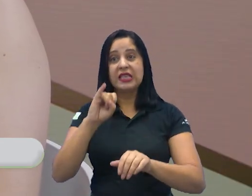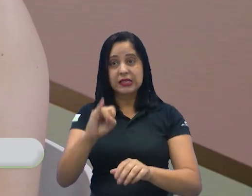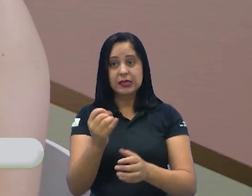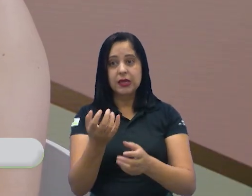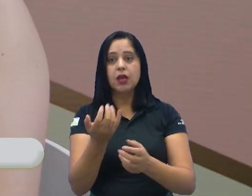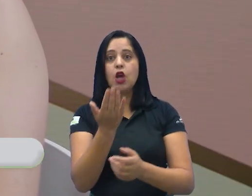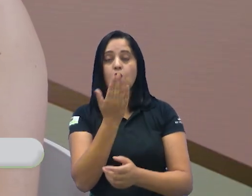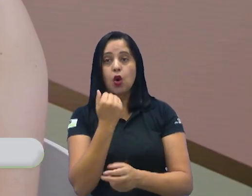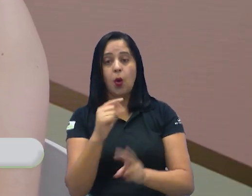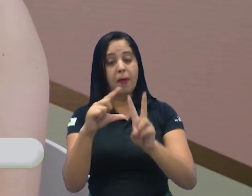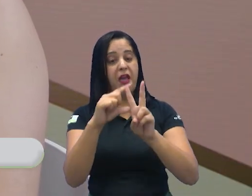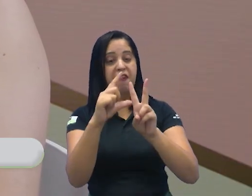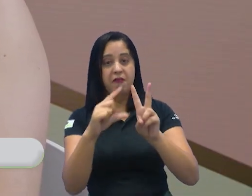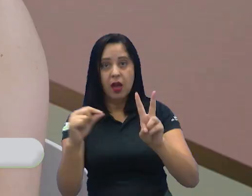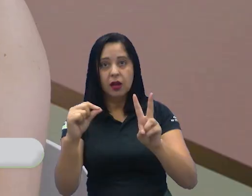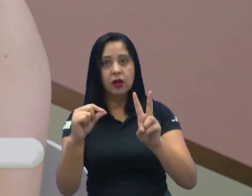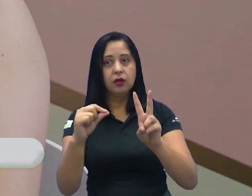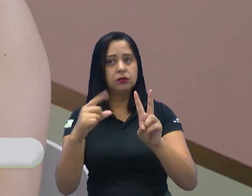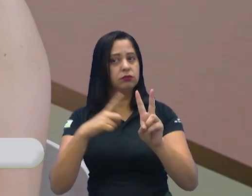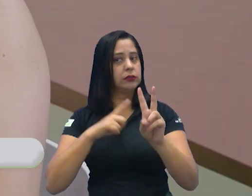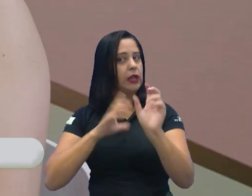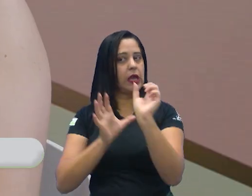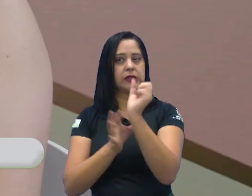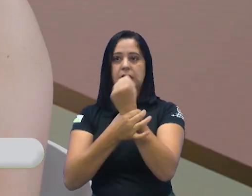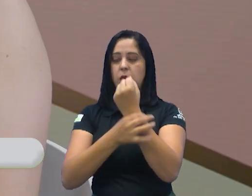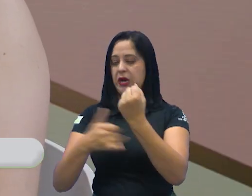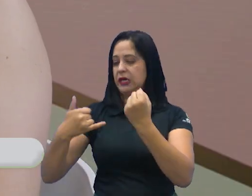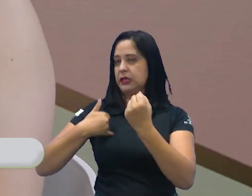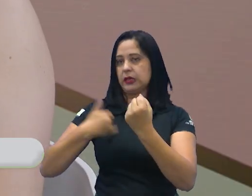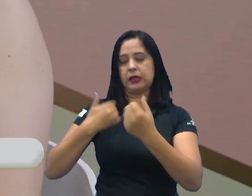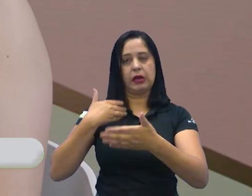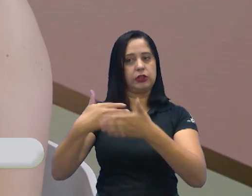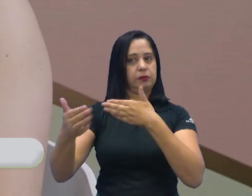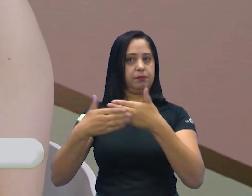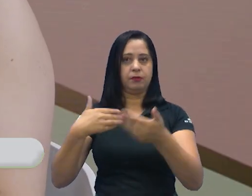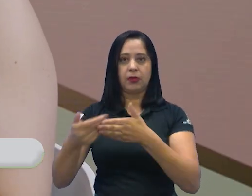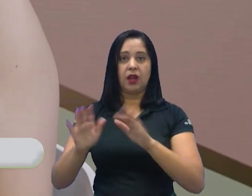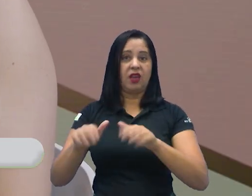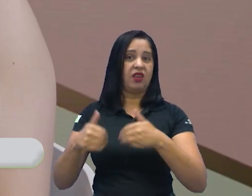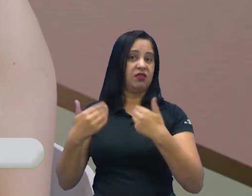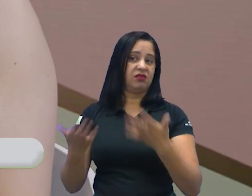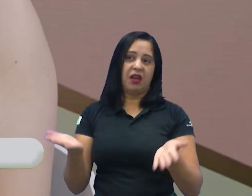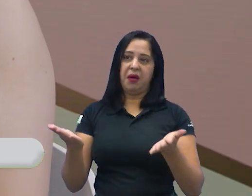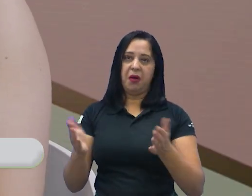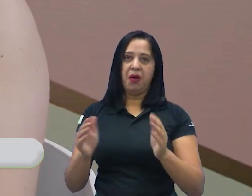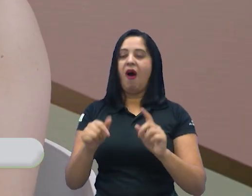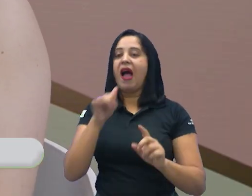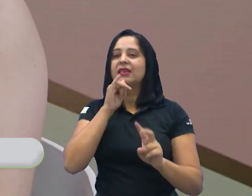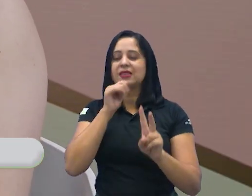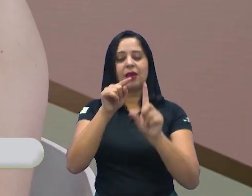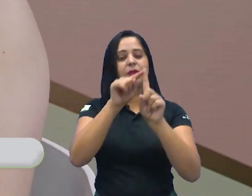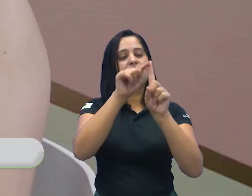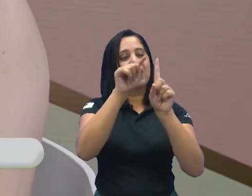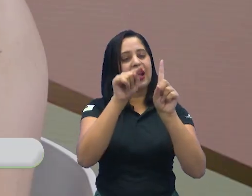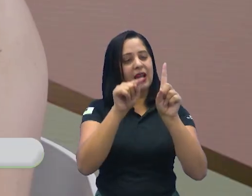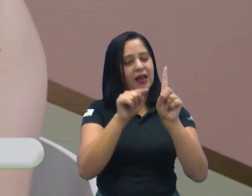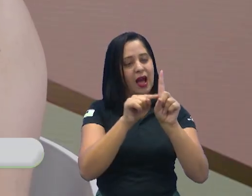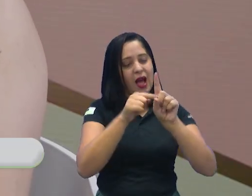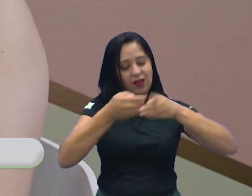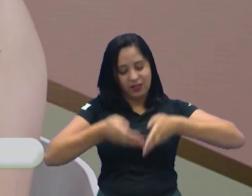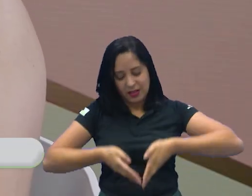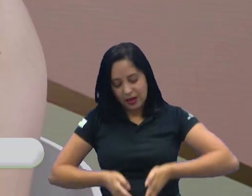do vegetarianismo para todas as fases da vida. Então, a gente pode aí estar desde a gestação,